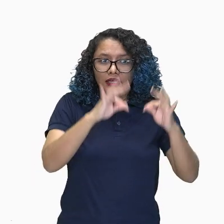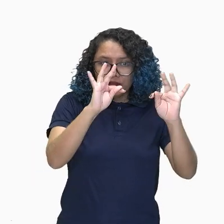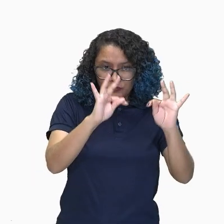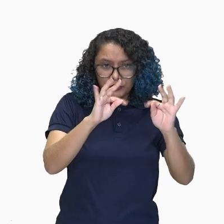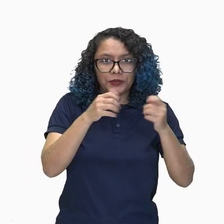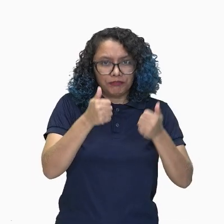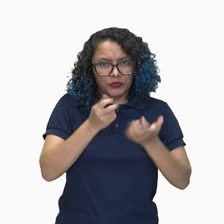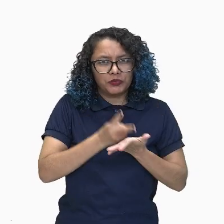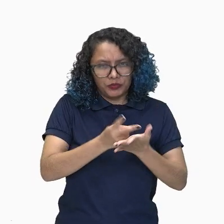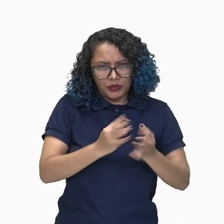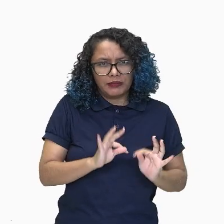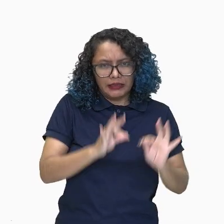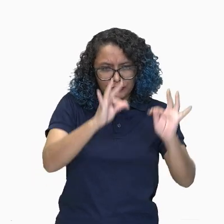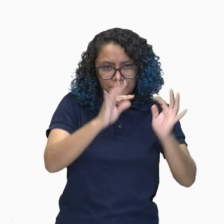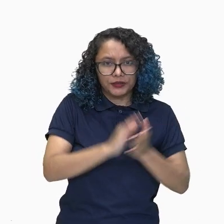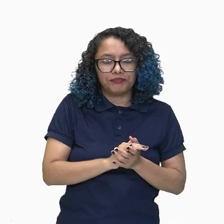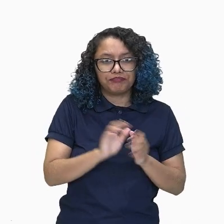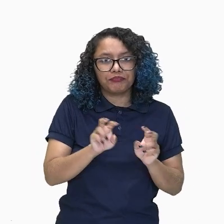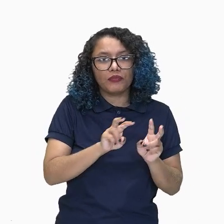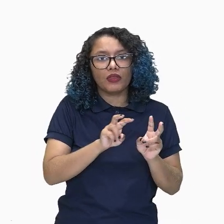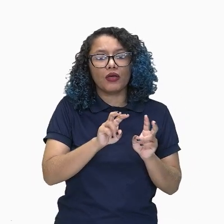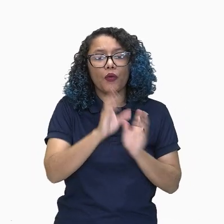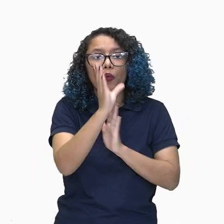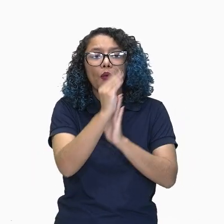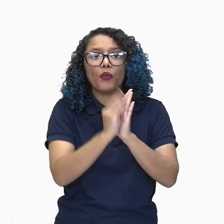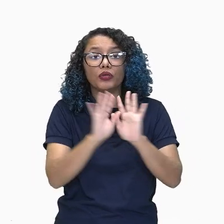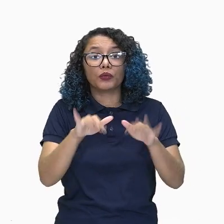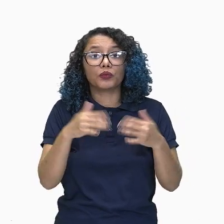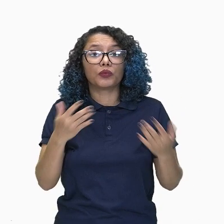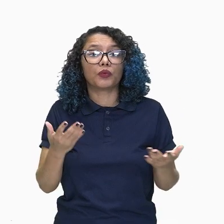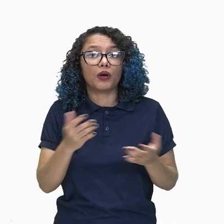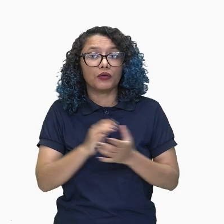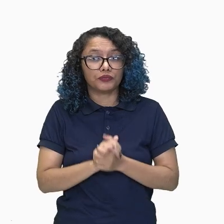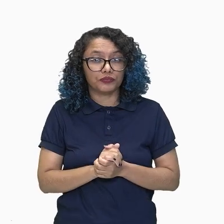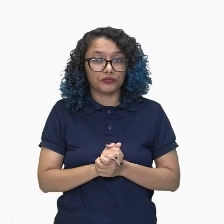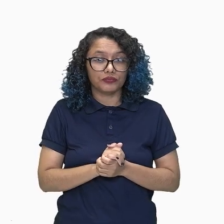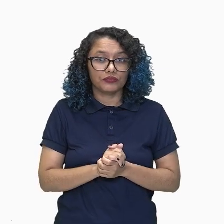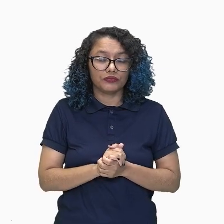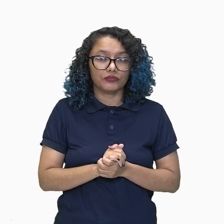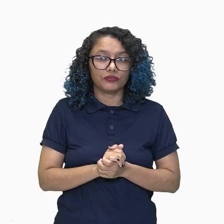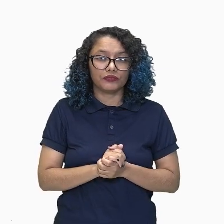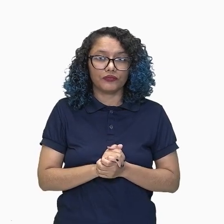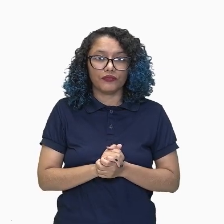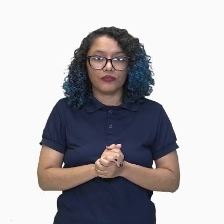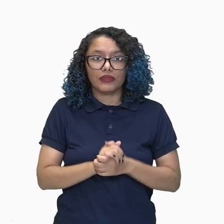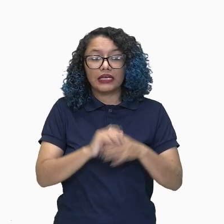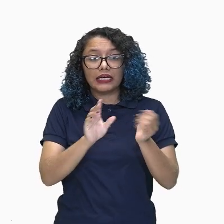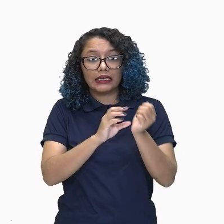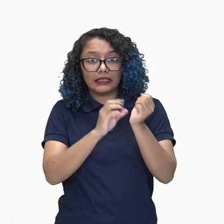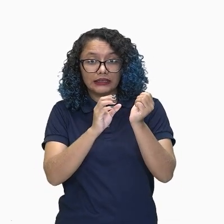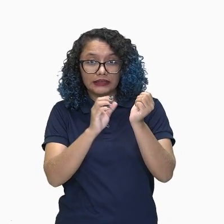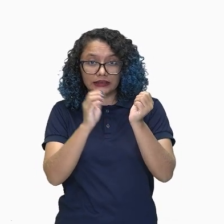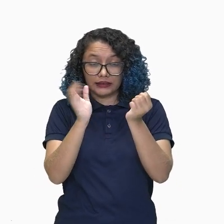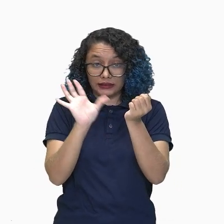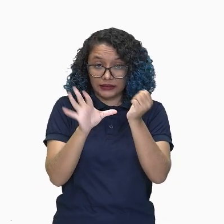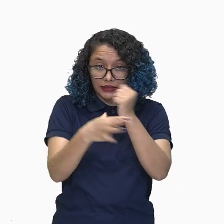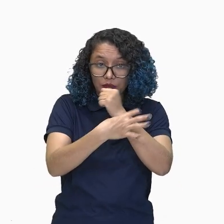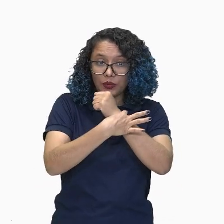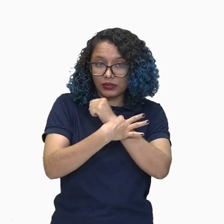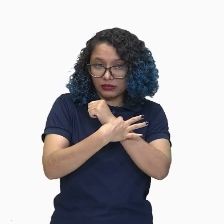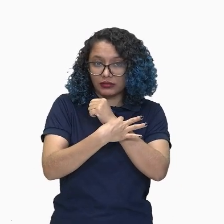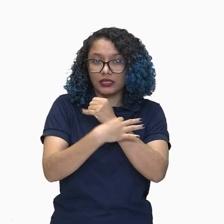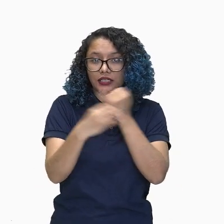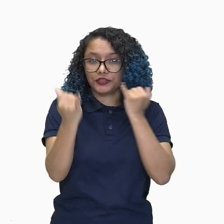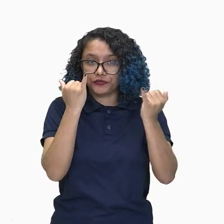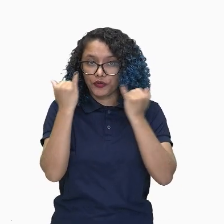neste tema. Vimos aí um assunto, vamos fazer um recorte do tema para um assunto, segurança de dados na internet.